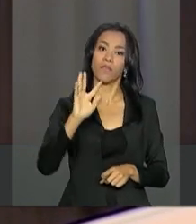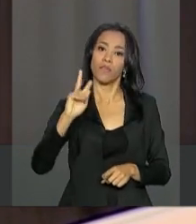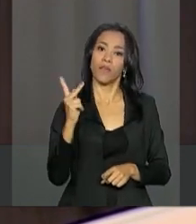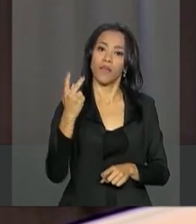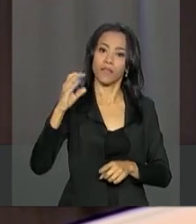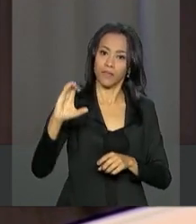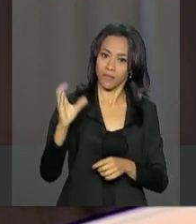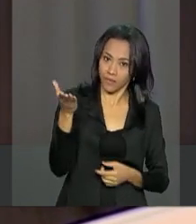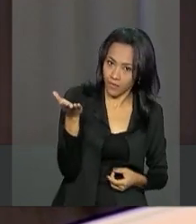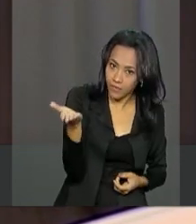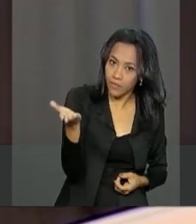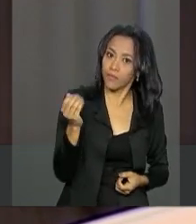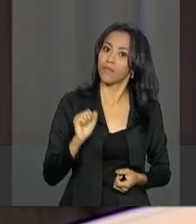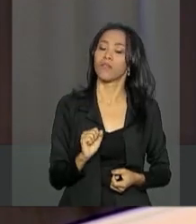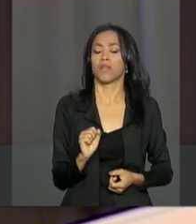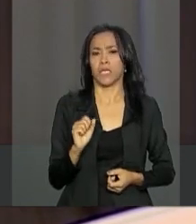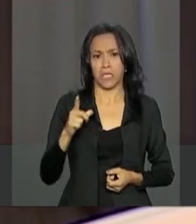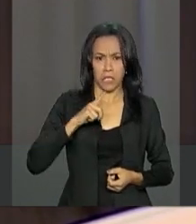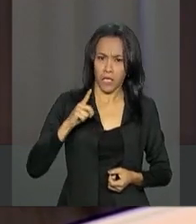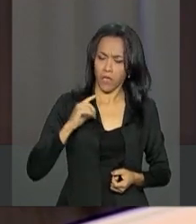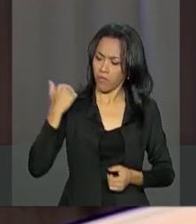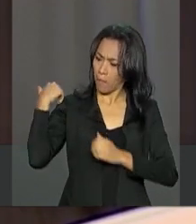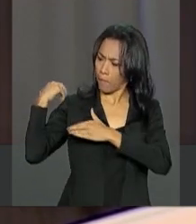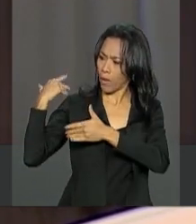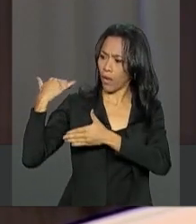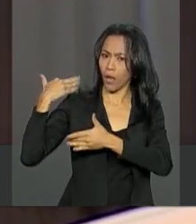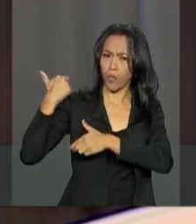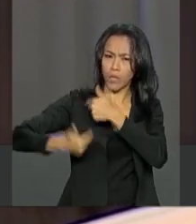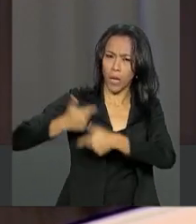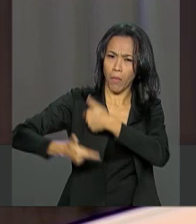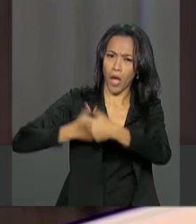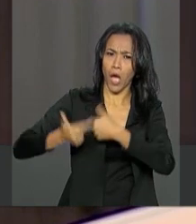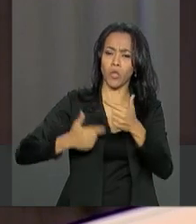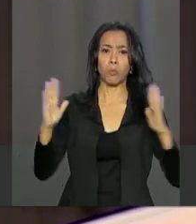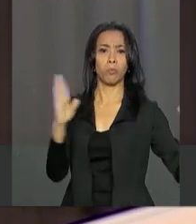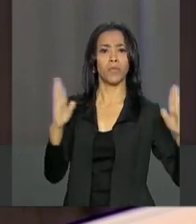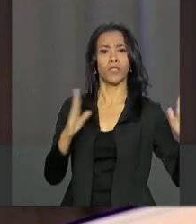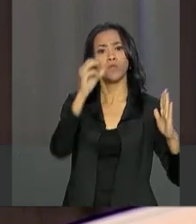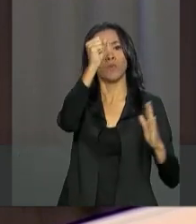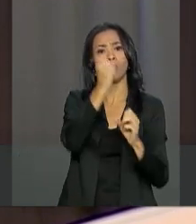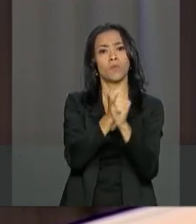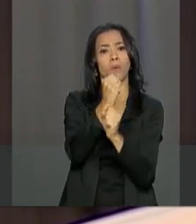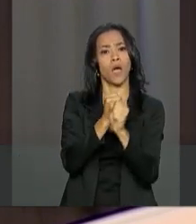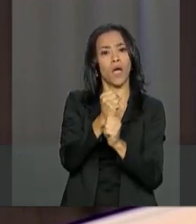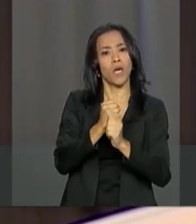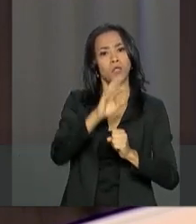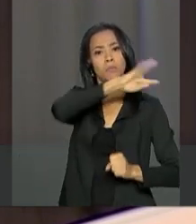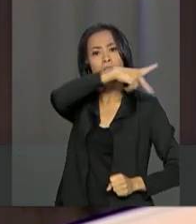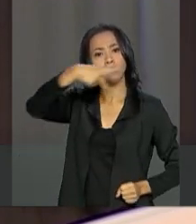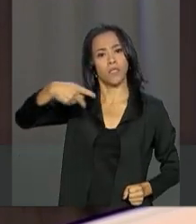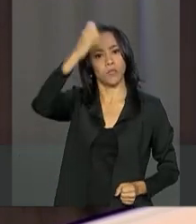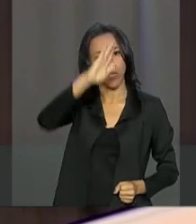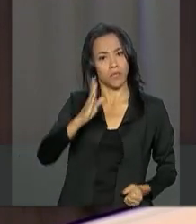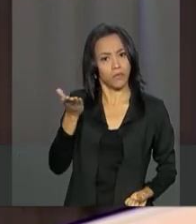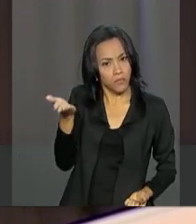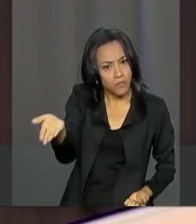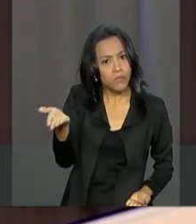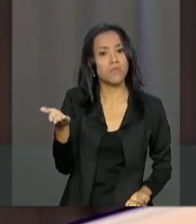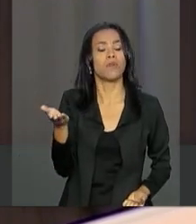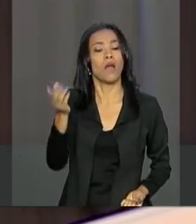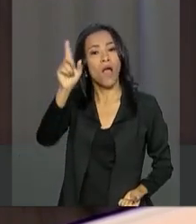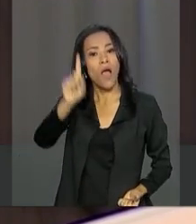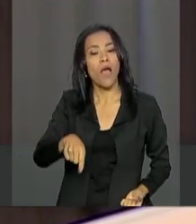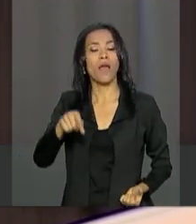teve um êxito extraordinário durante os seus 8 anos de governo, pautado precisamente pela ideia